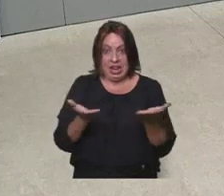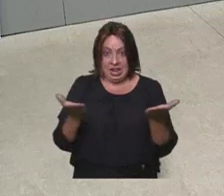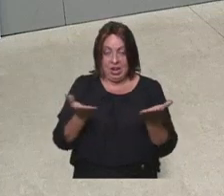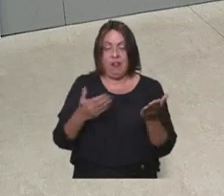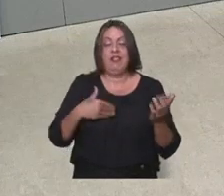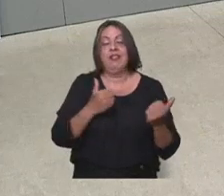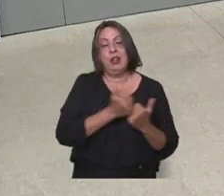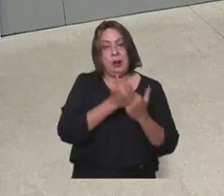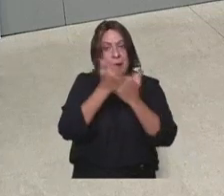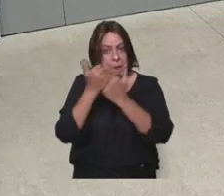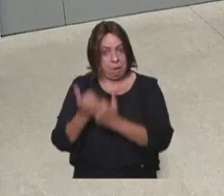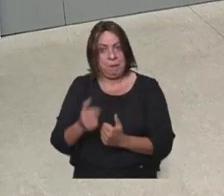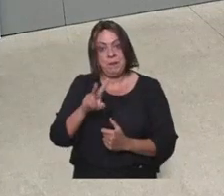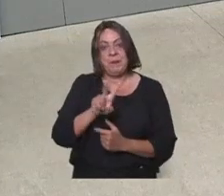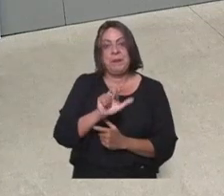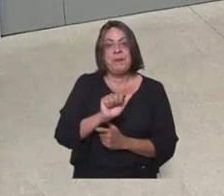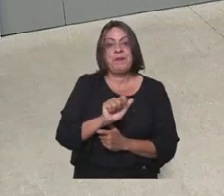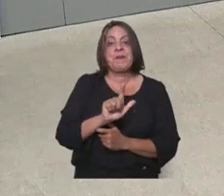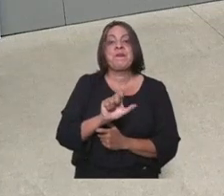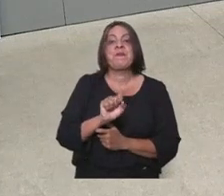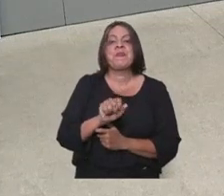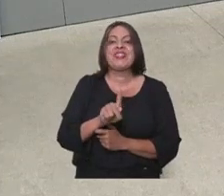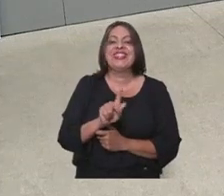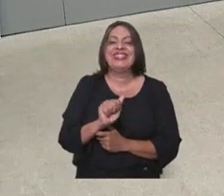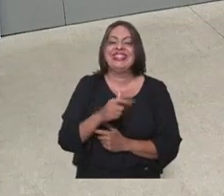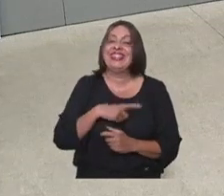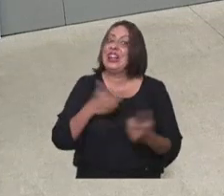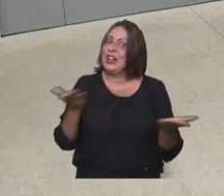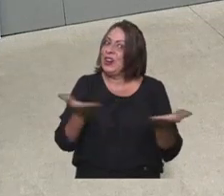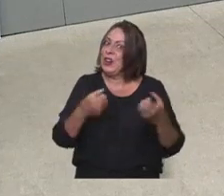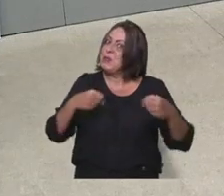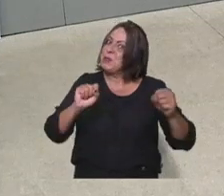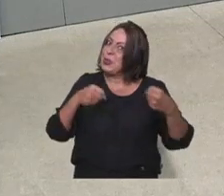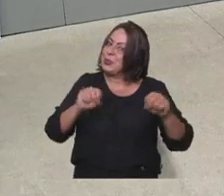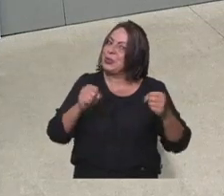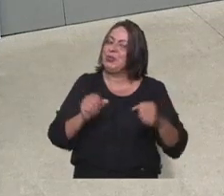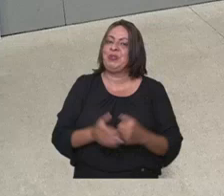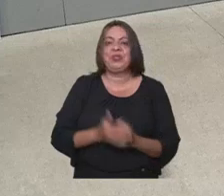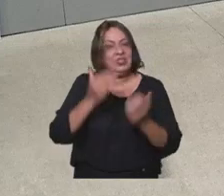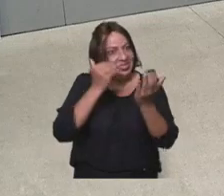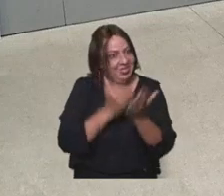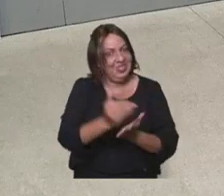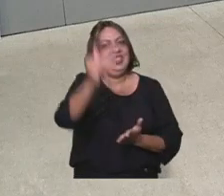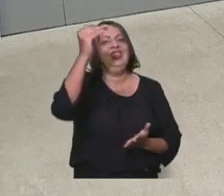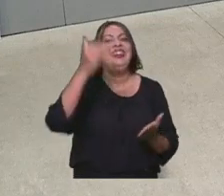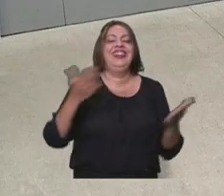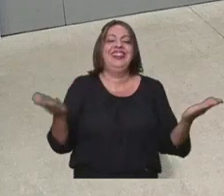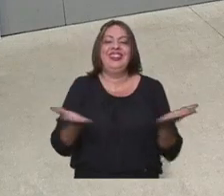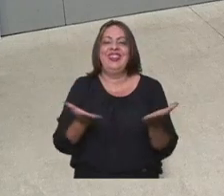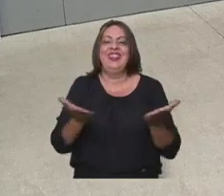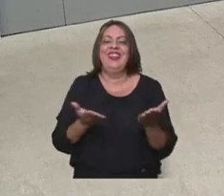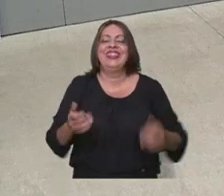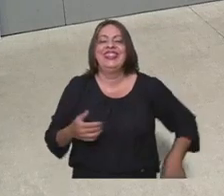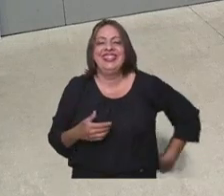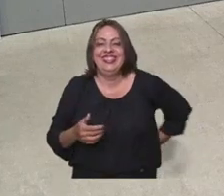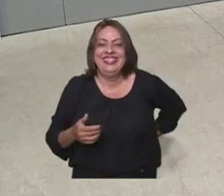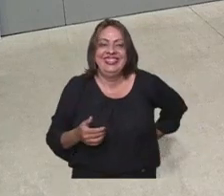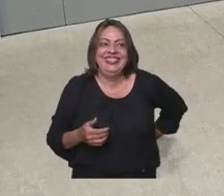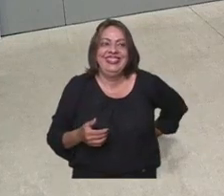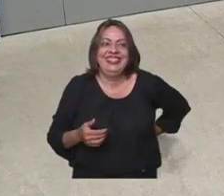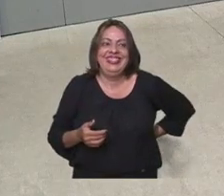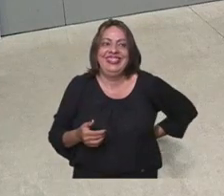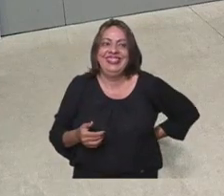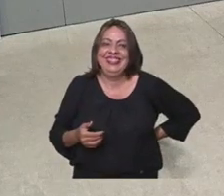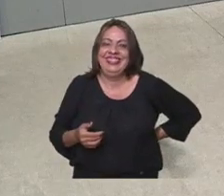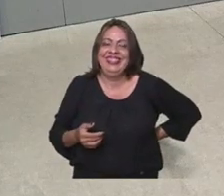Melo para a condução das bolinhas do segundo prêmio, valendo a moto Honda CG. Começa agora, chama a primeira bolinha, Valesca. Você